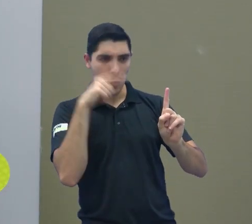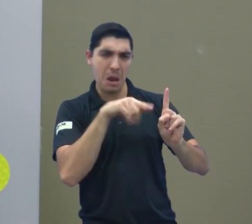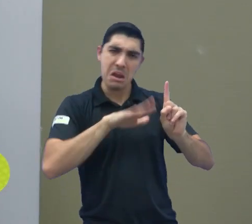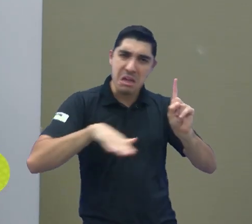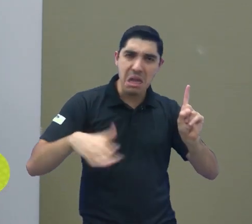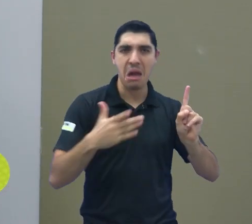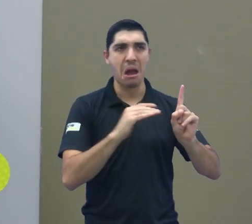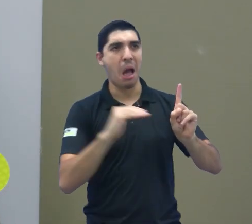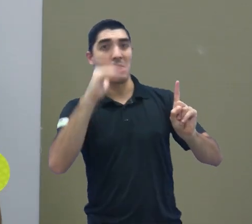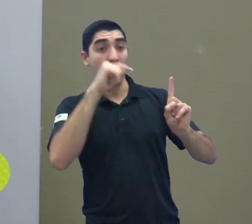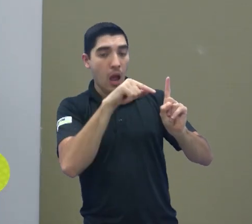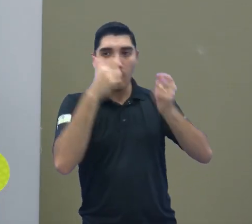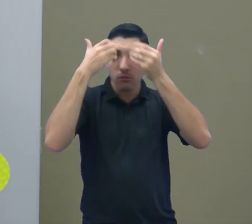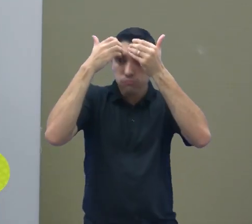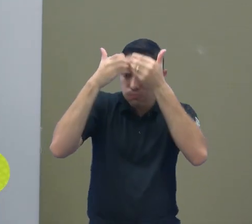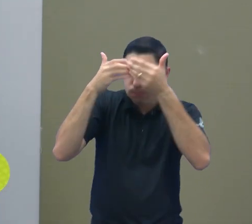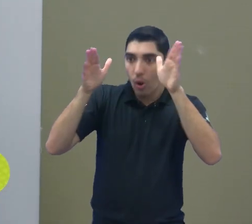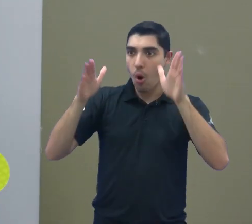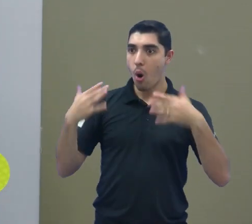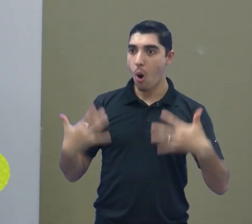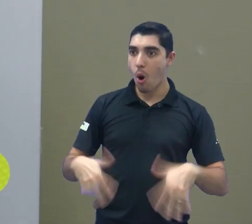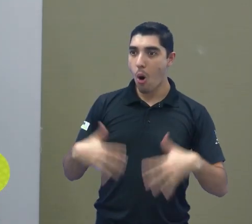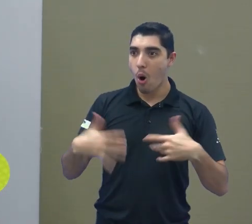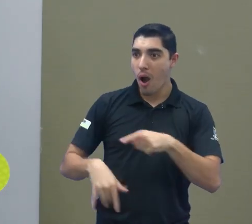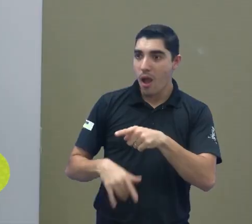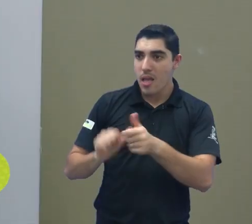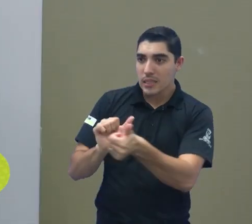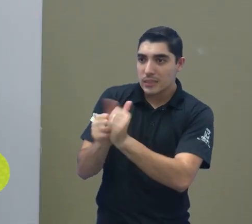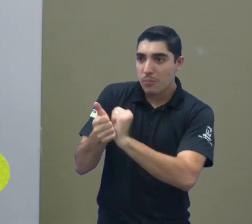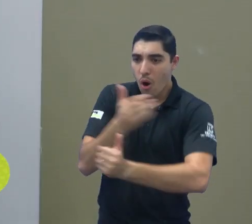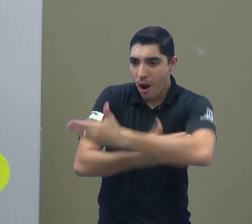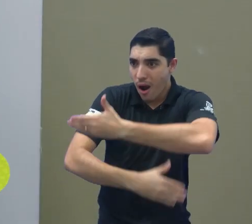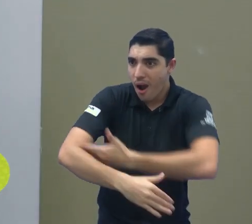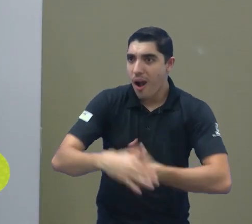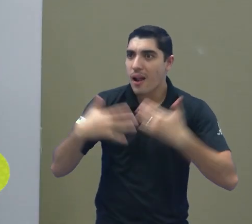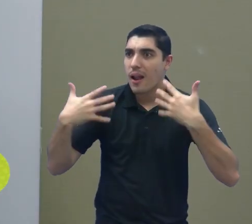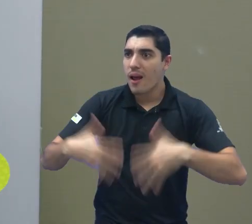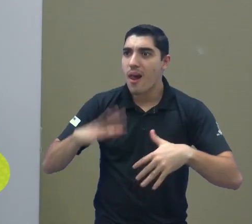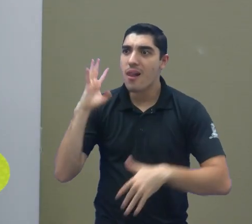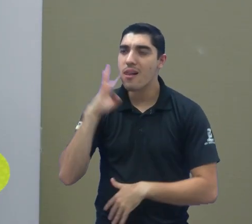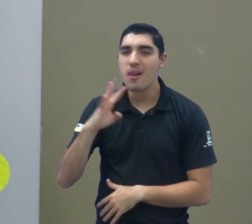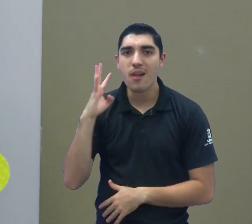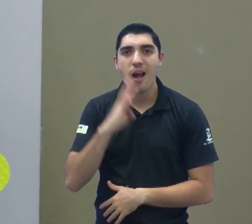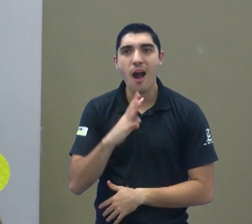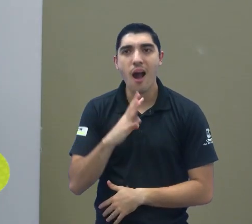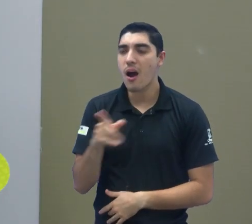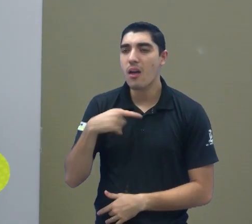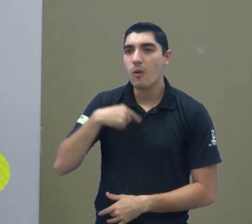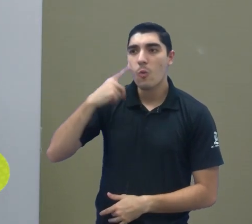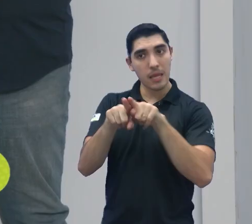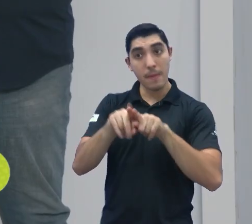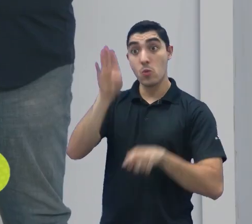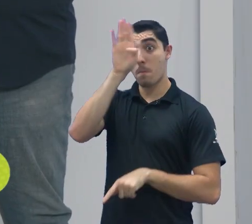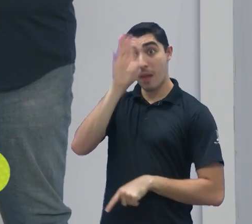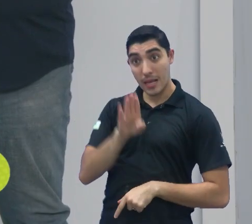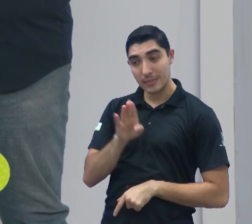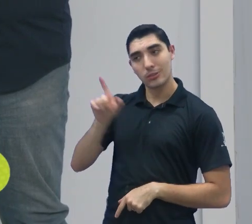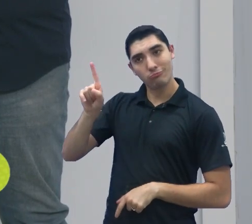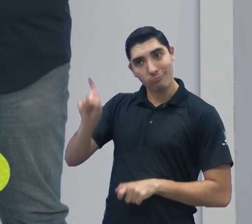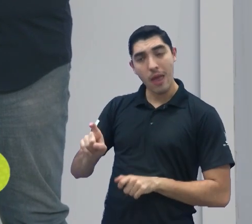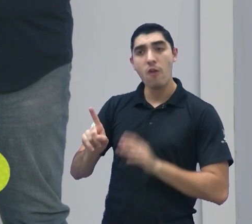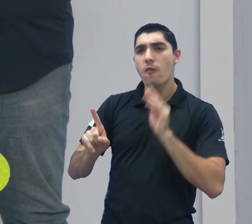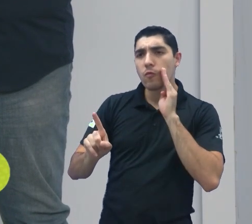adulto, e ele se enxerga dentro daquilo, né? Porque às vezes ele não tinha oportunidade de se ver, né, dentro daquele contexto, né? Pois é.